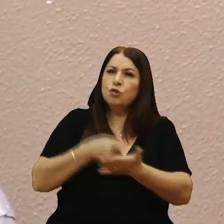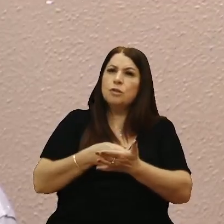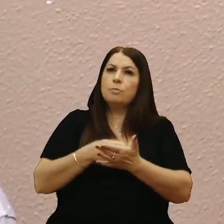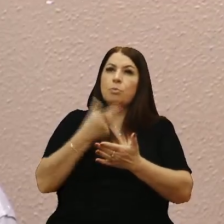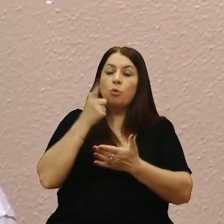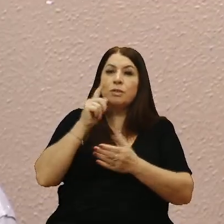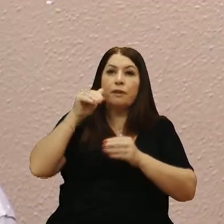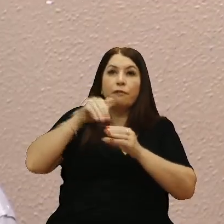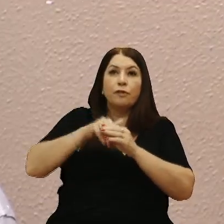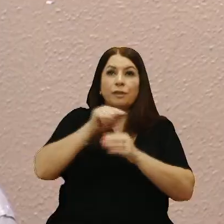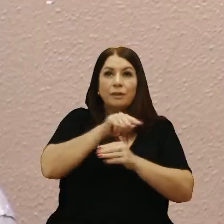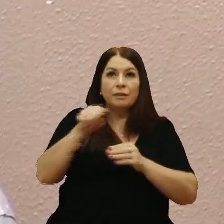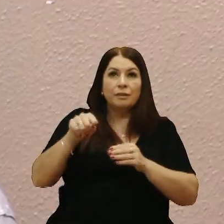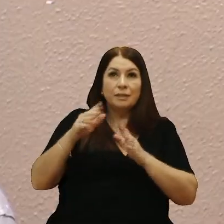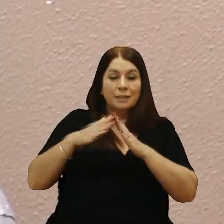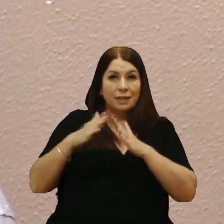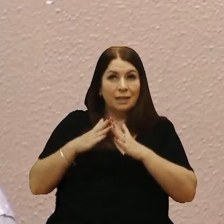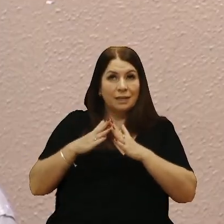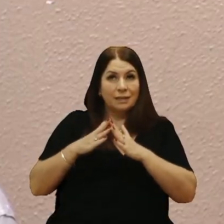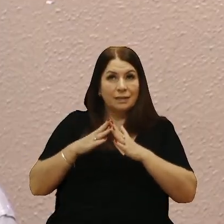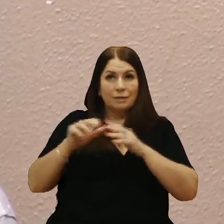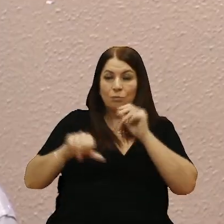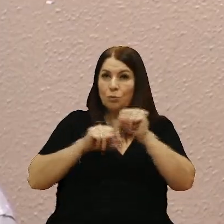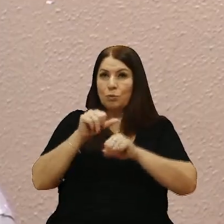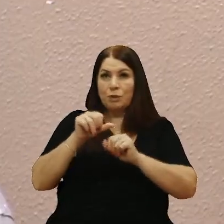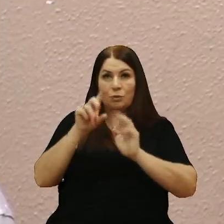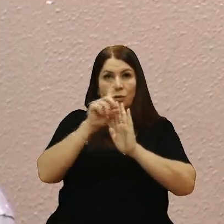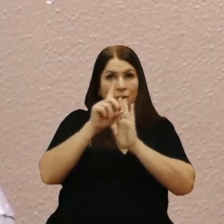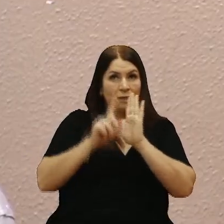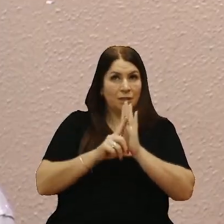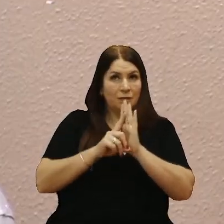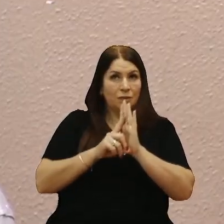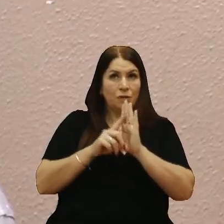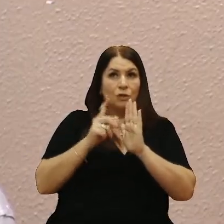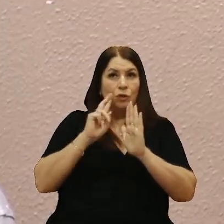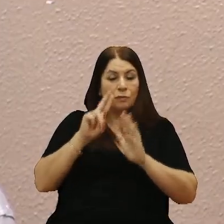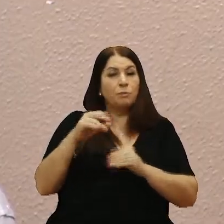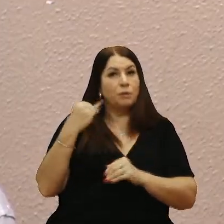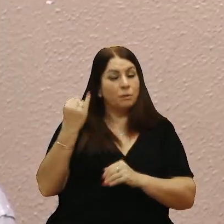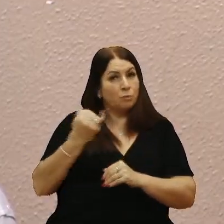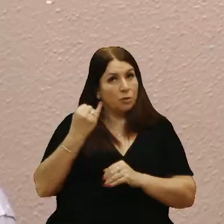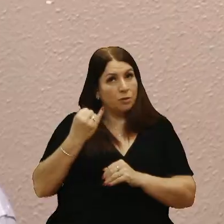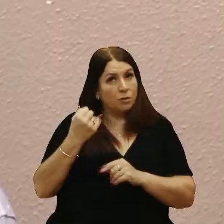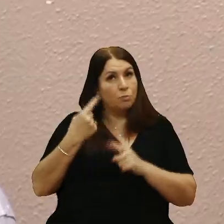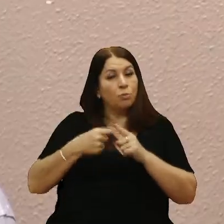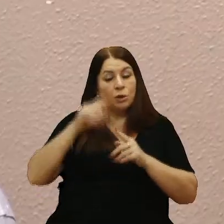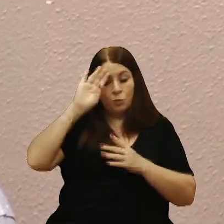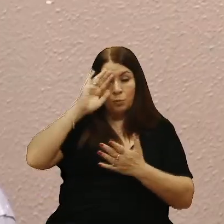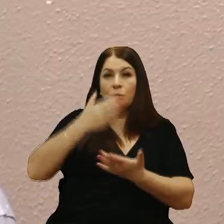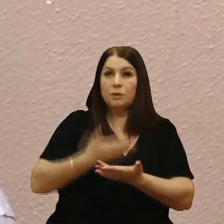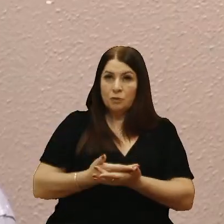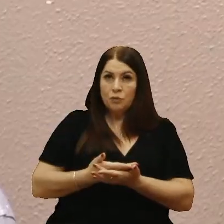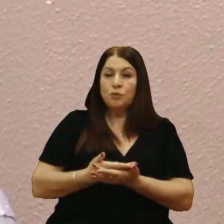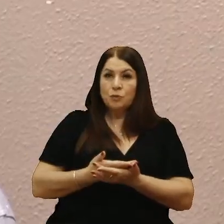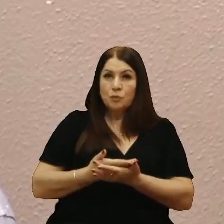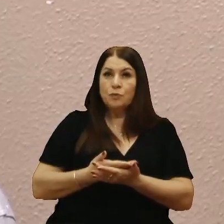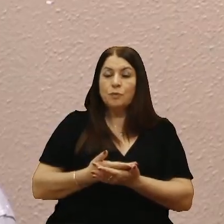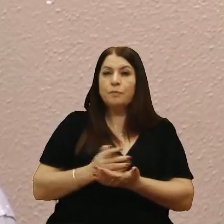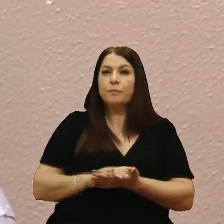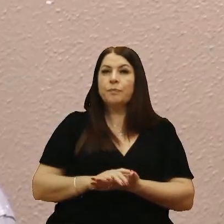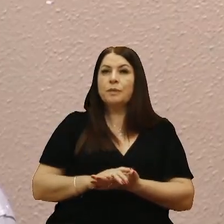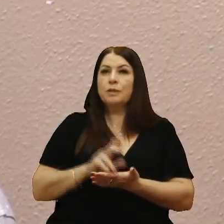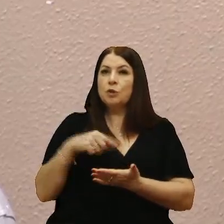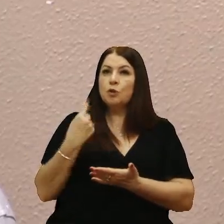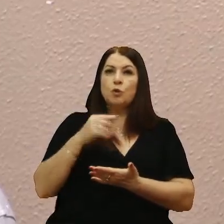possa votar aqui nessa casa, né, a revogação de um decreto que nós consideramos importante, porque eu acredito que se